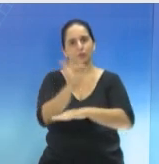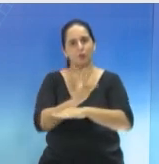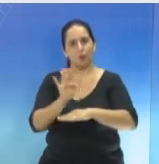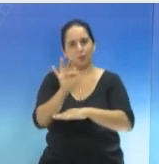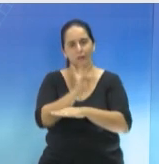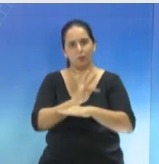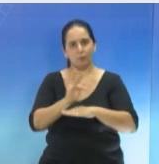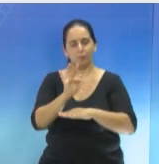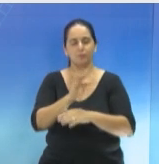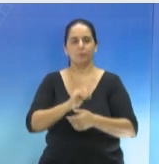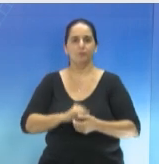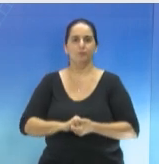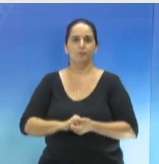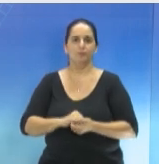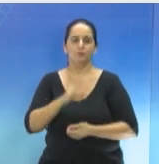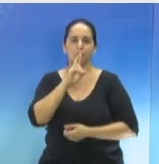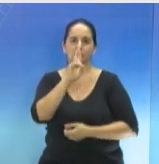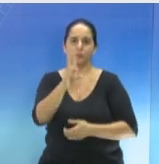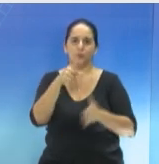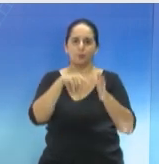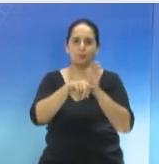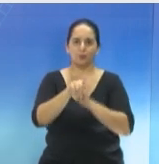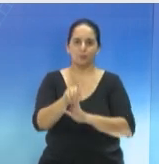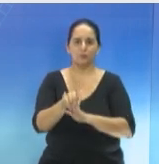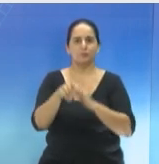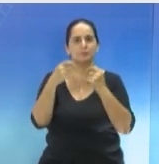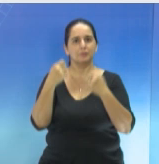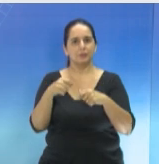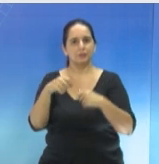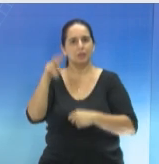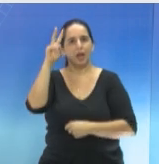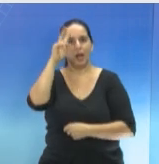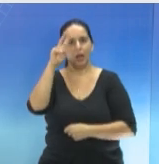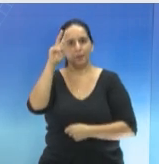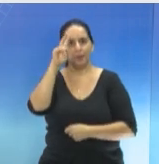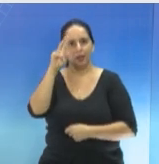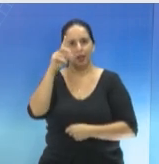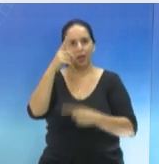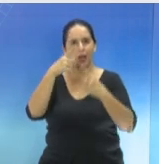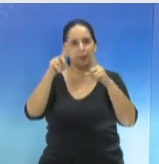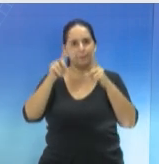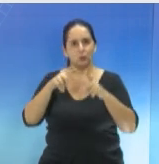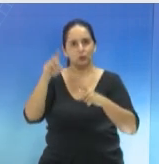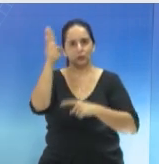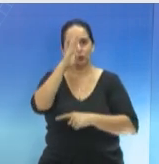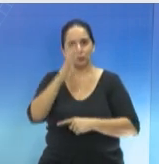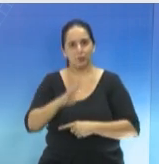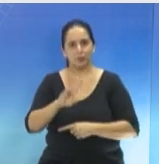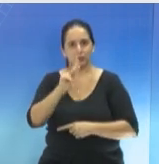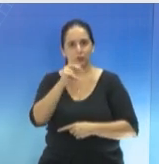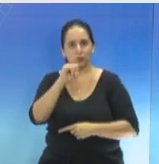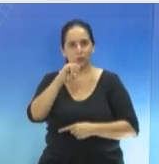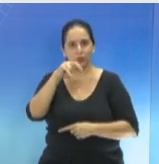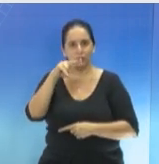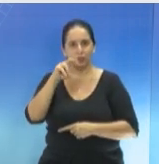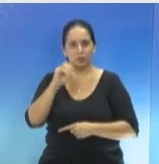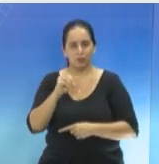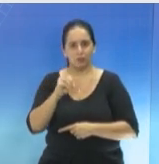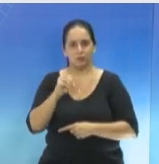protocolar. Para responder essa questão, você deve lembrar que a letra do hino nacional do Brasil pertence a um